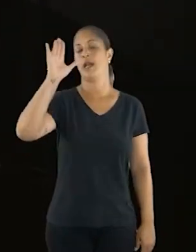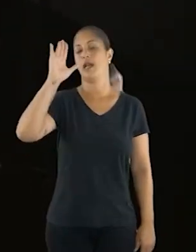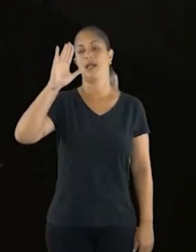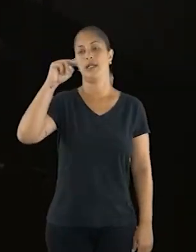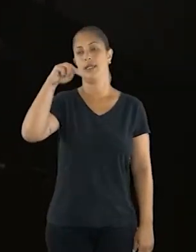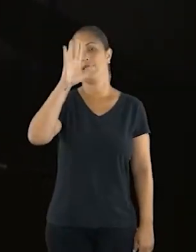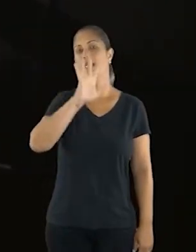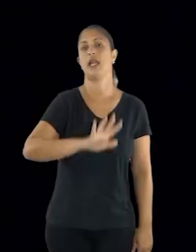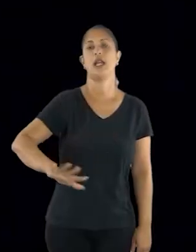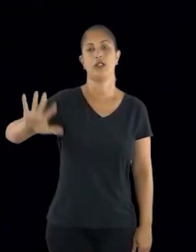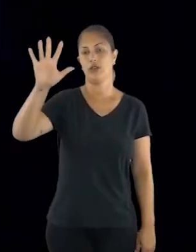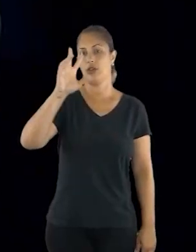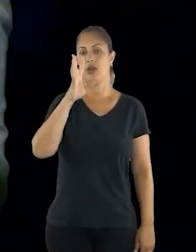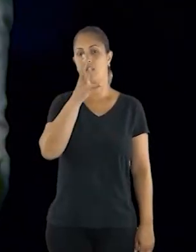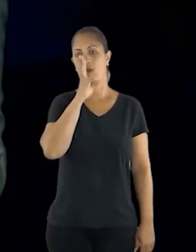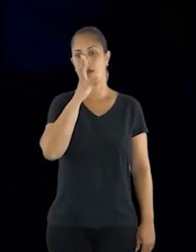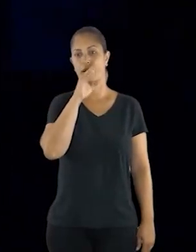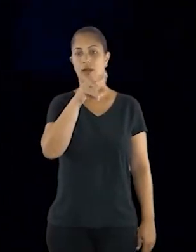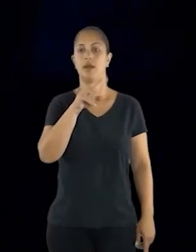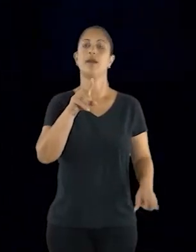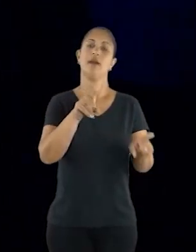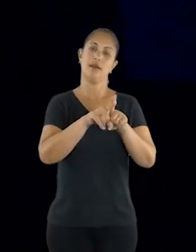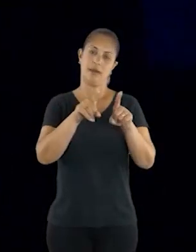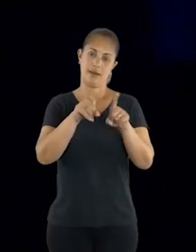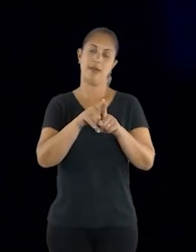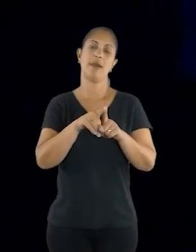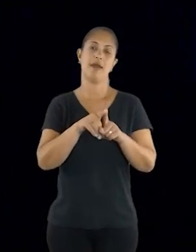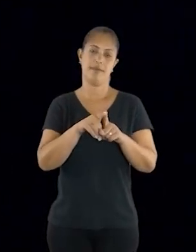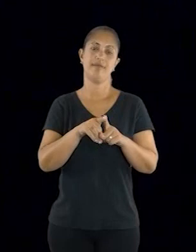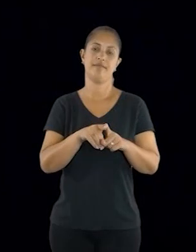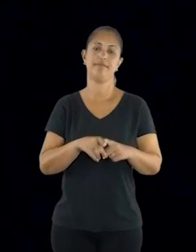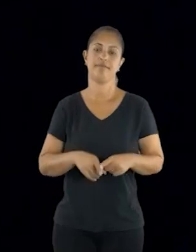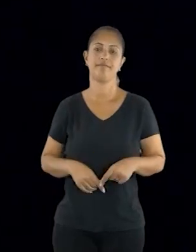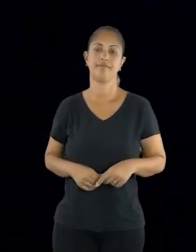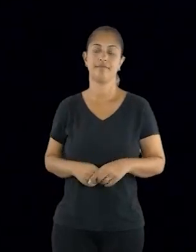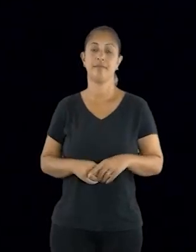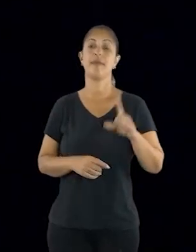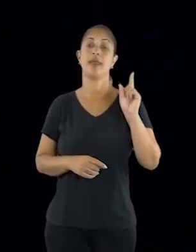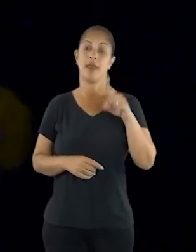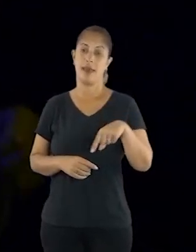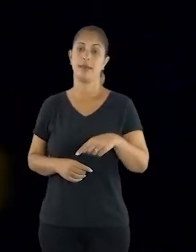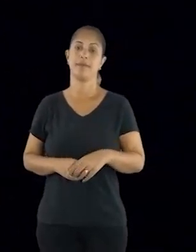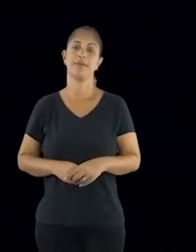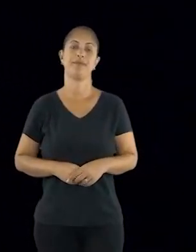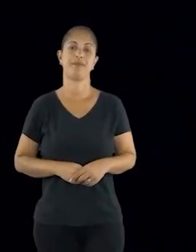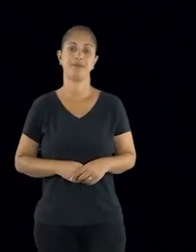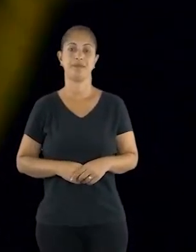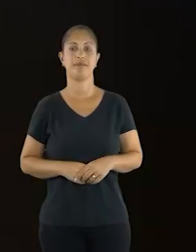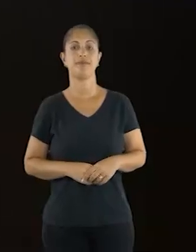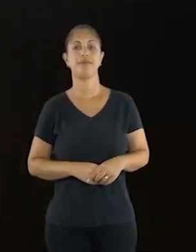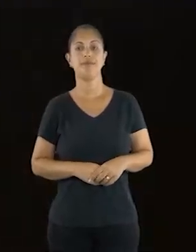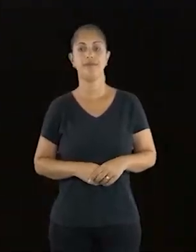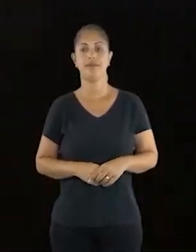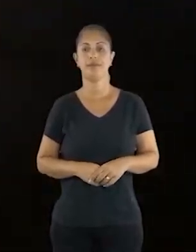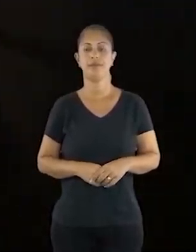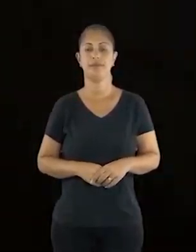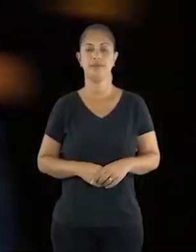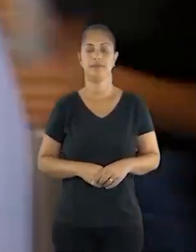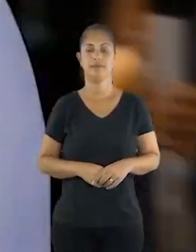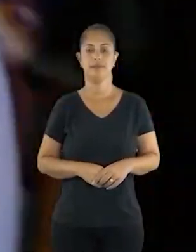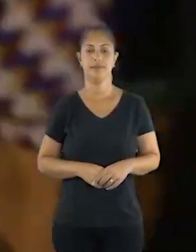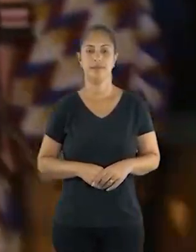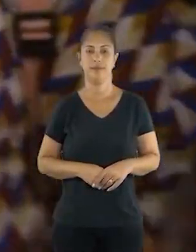nacional. E aqui o Lunário Perpétuo, né, do Madureira. E aí, vamos